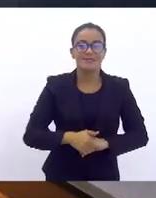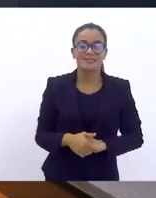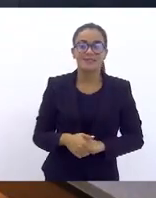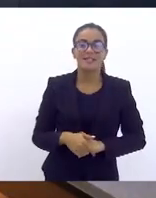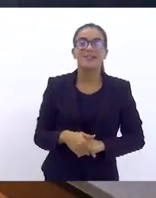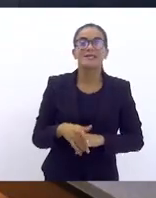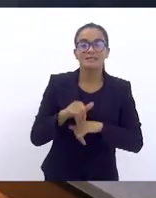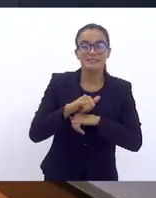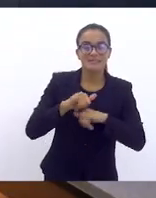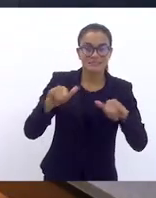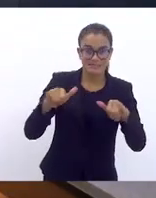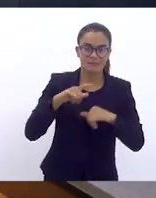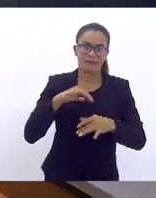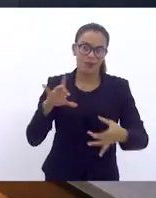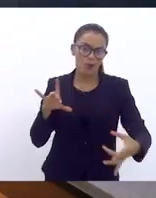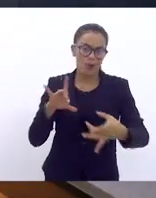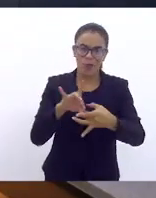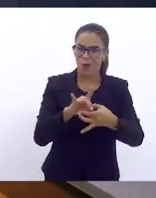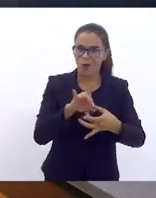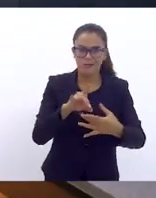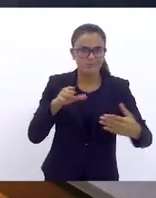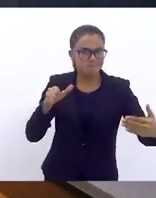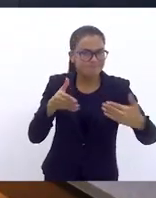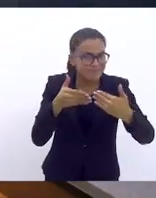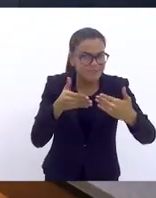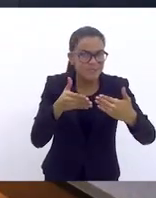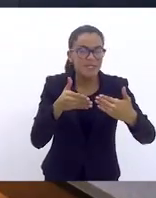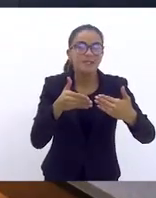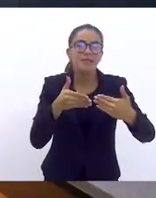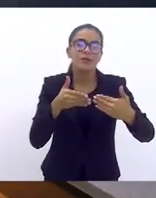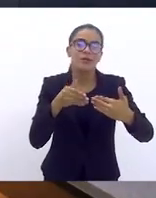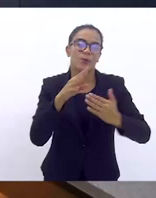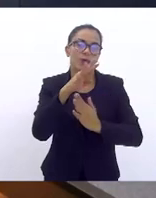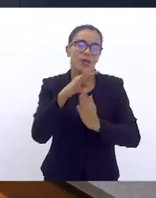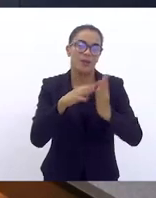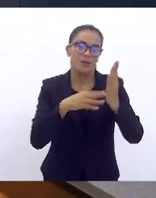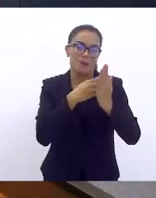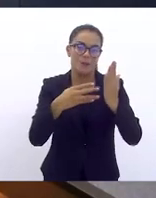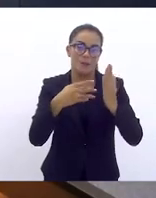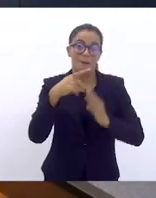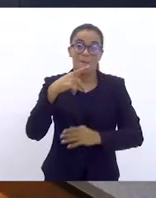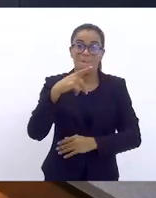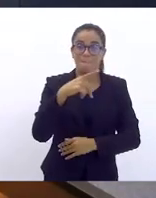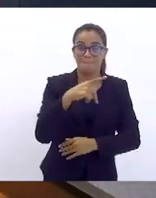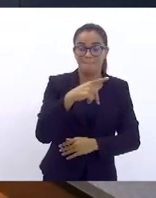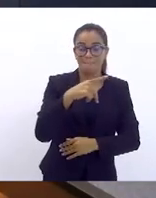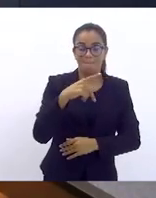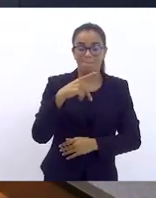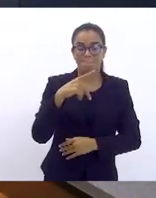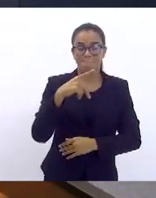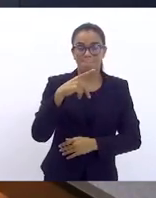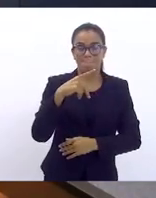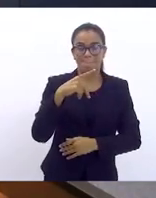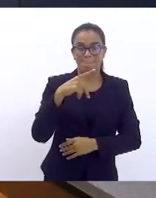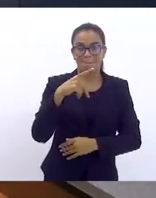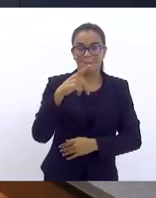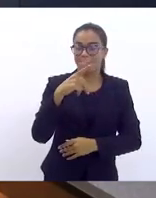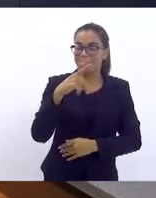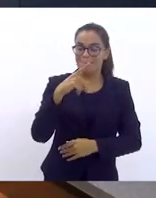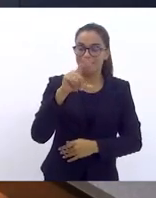dizer que nós temos uma correlação Direta do plano de recuperação fiscal com